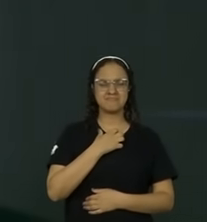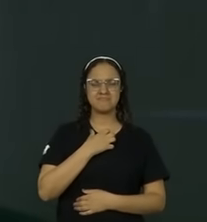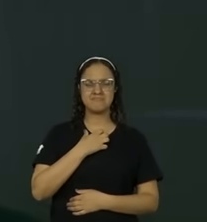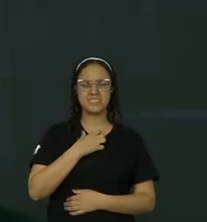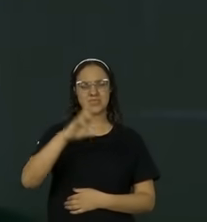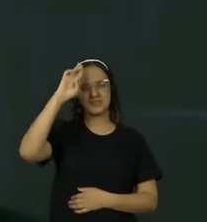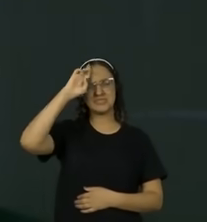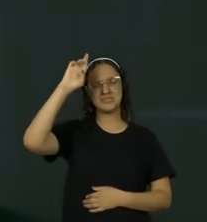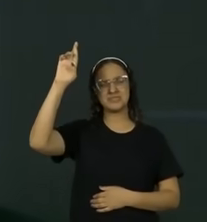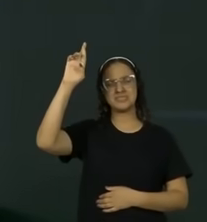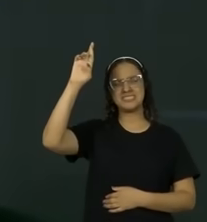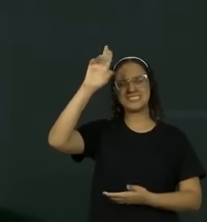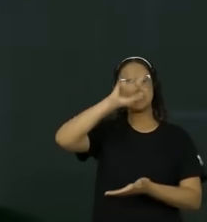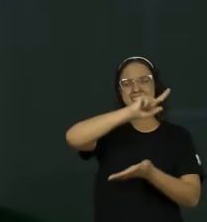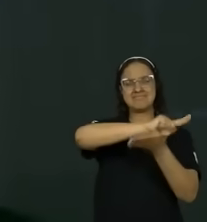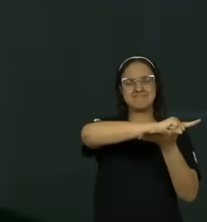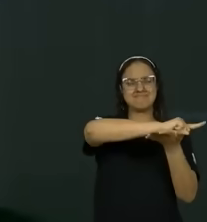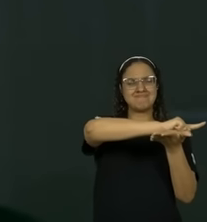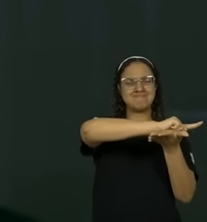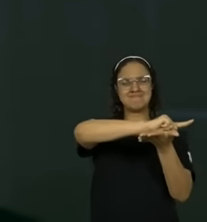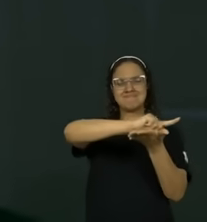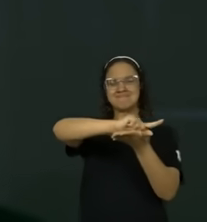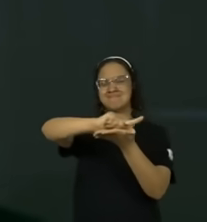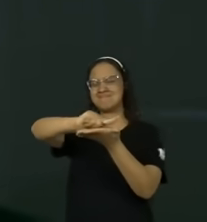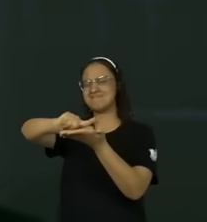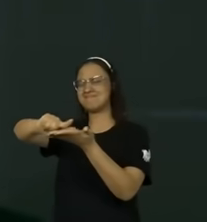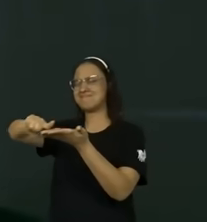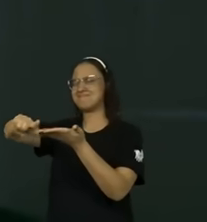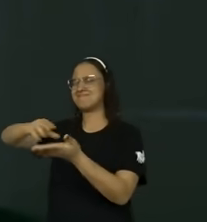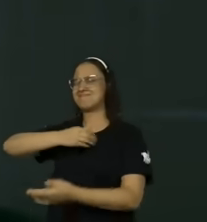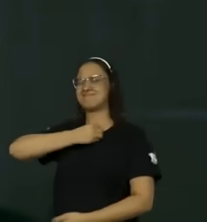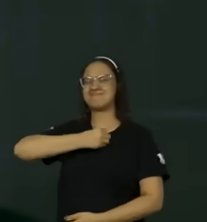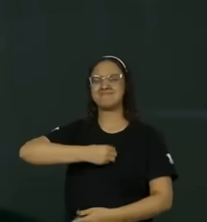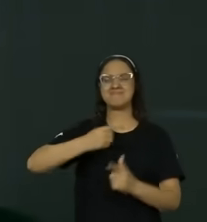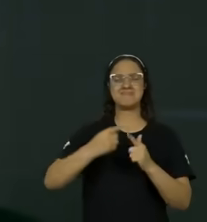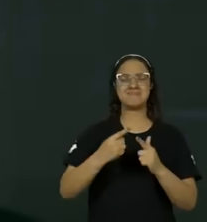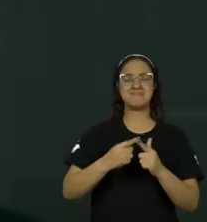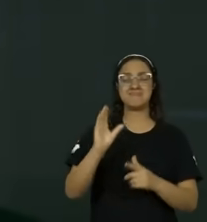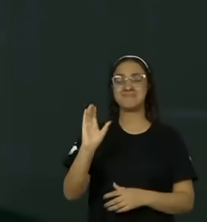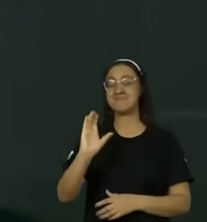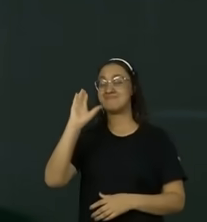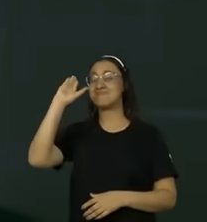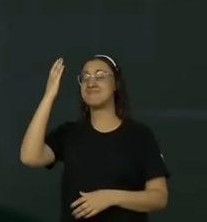O Senhor vai limpar, porque você está prestes a entrar numa nova jornada.